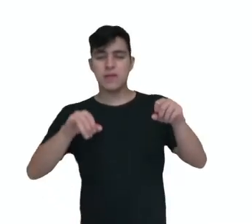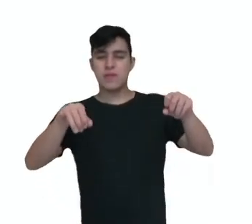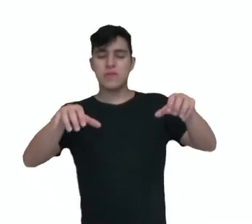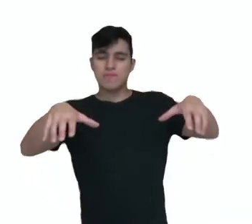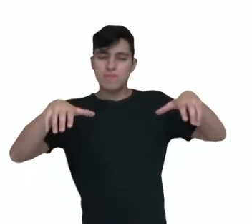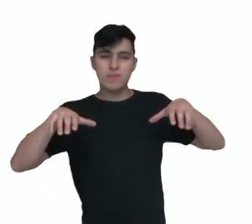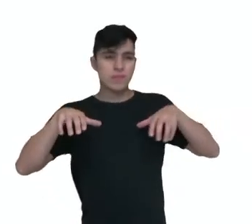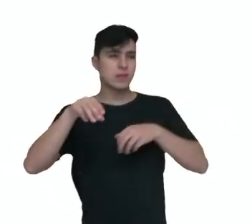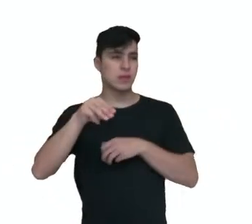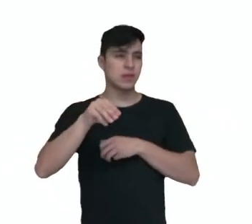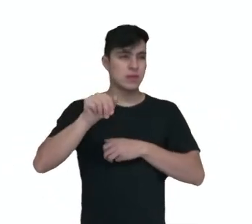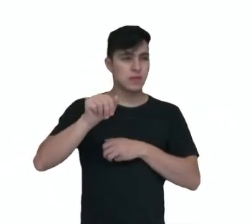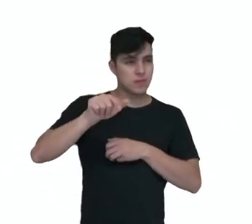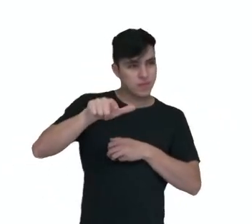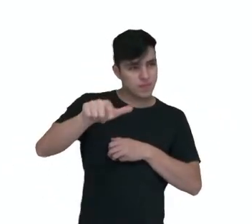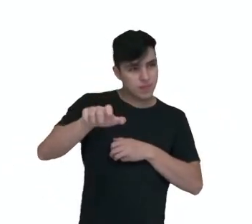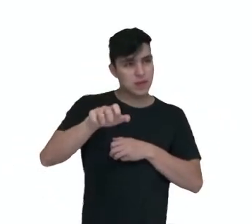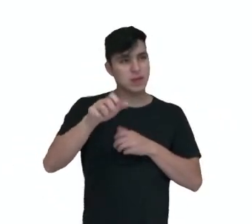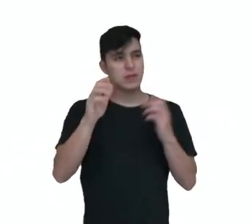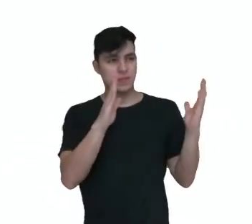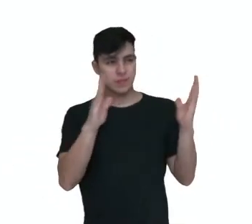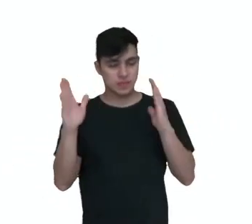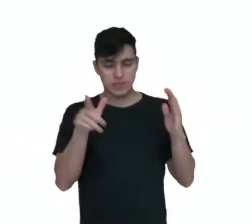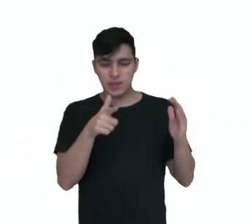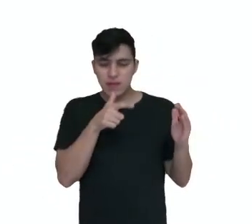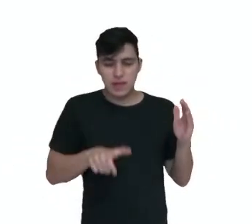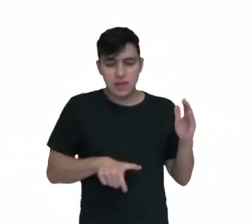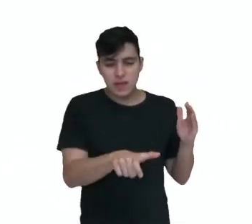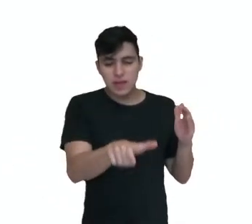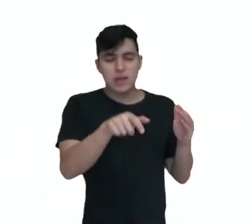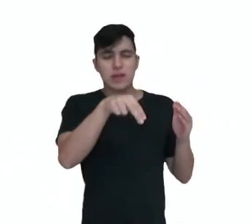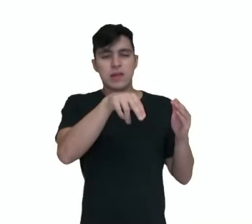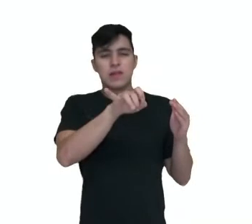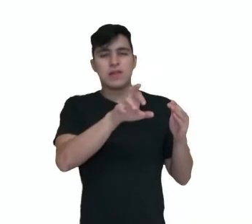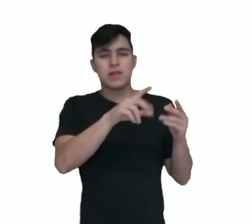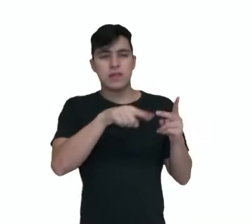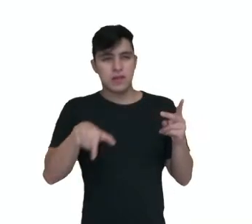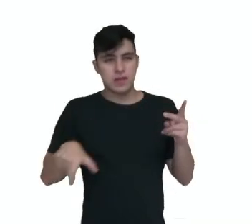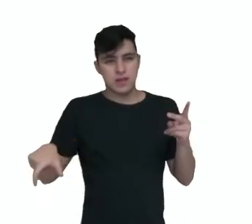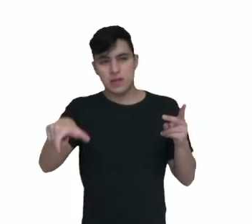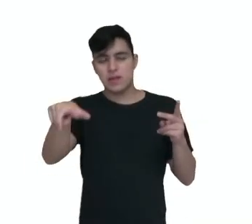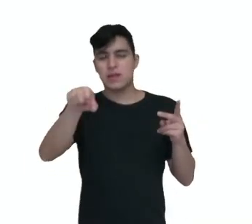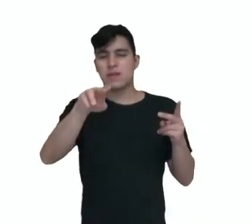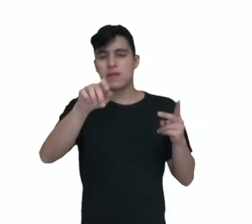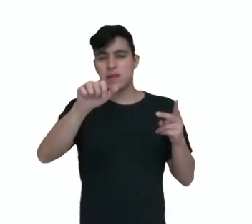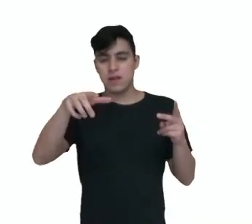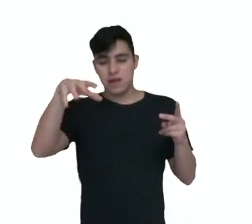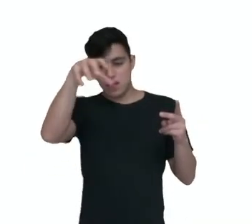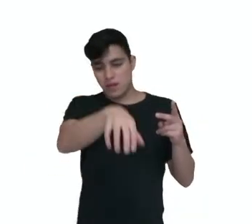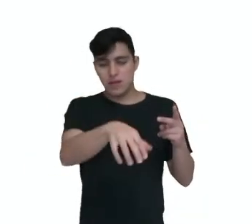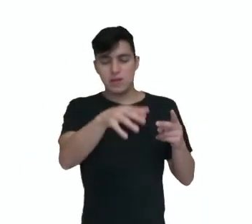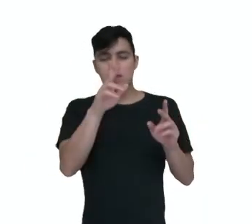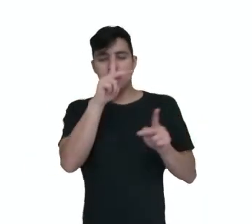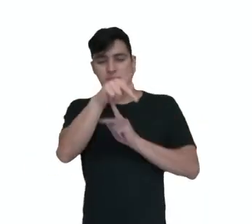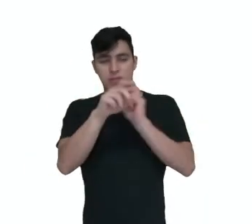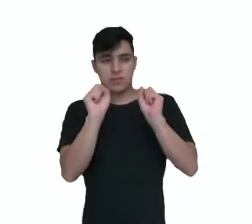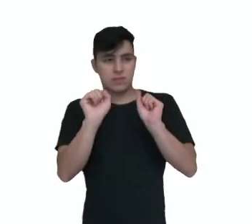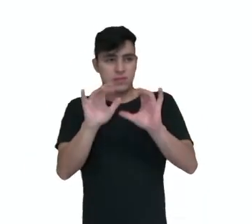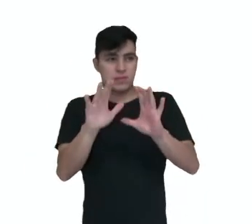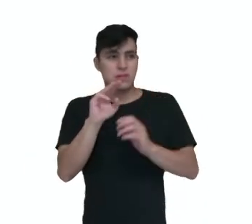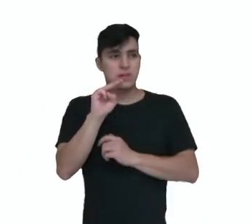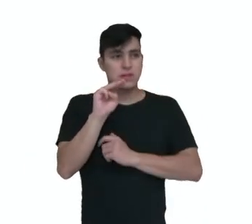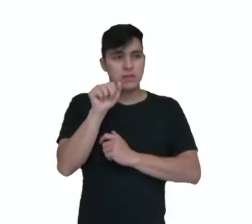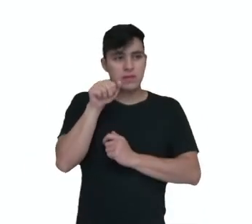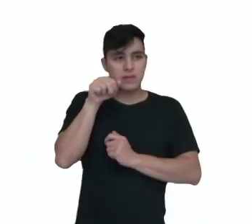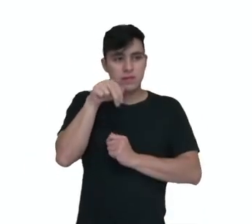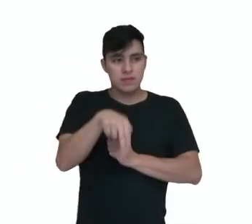ali do século XIII, entre os rios Níger e Senegal, nas terras habitadas pelos mandingas, né? Então eu